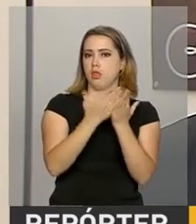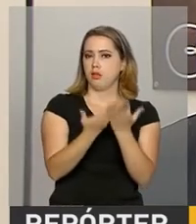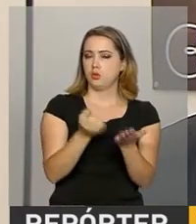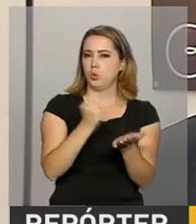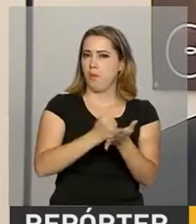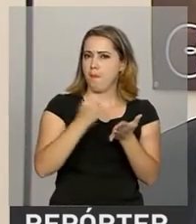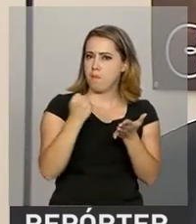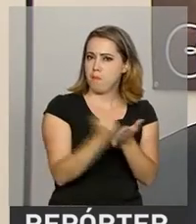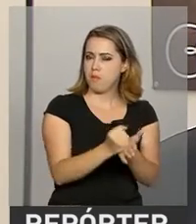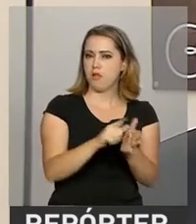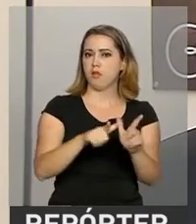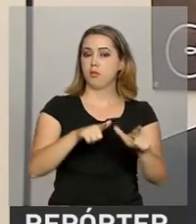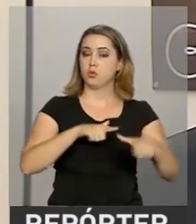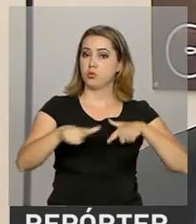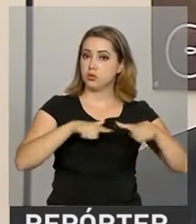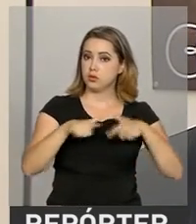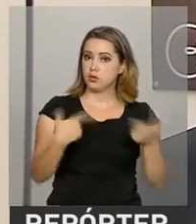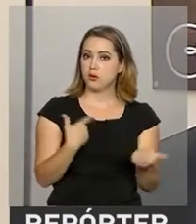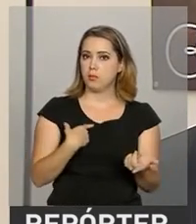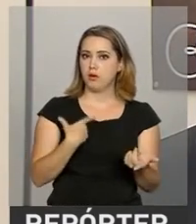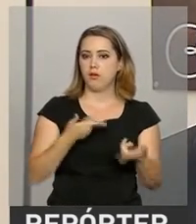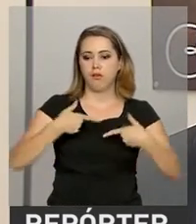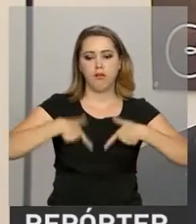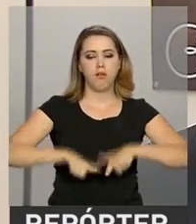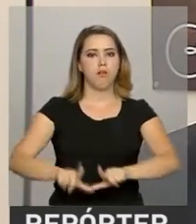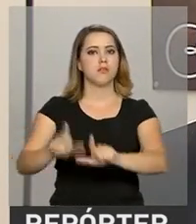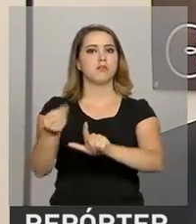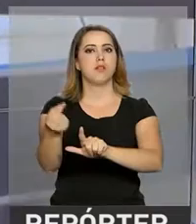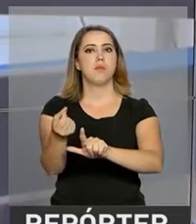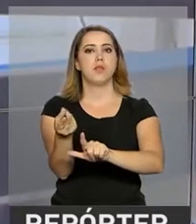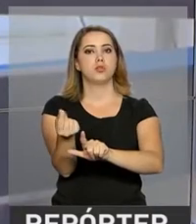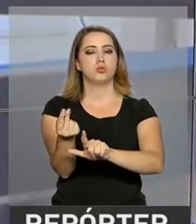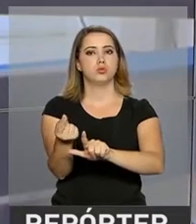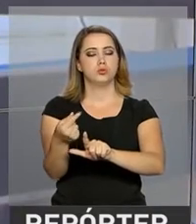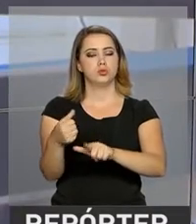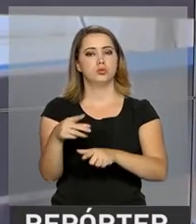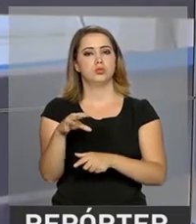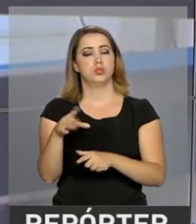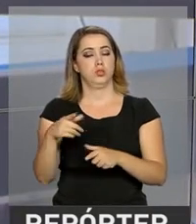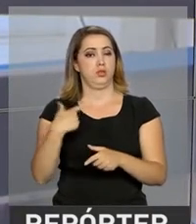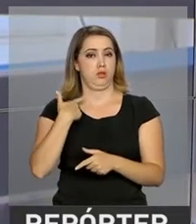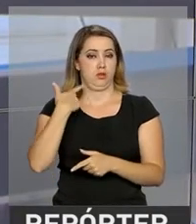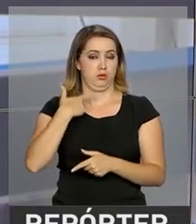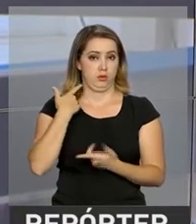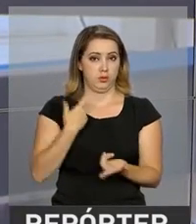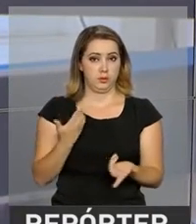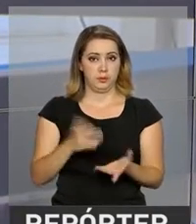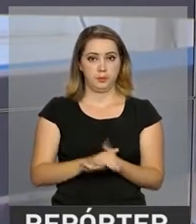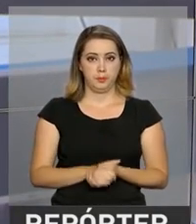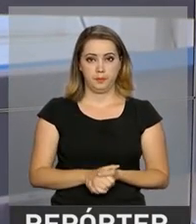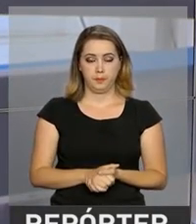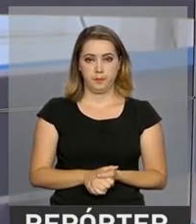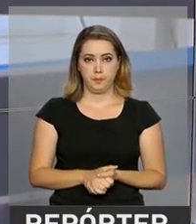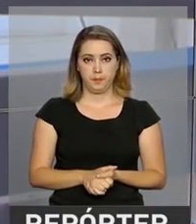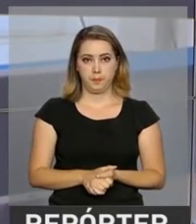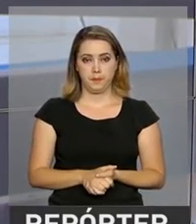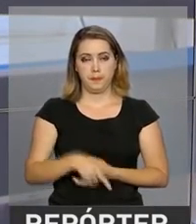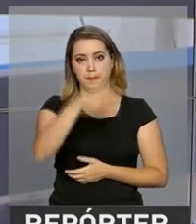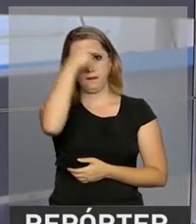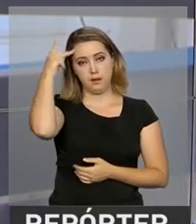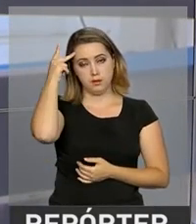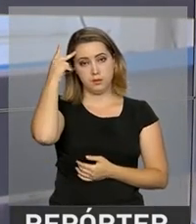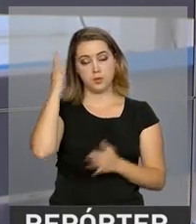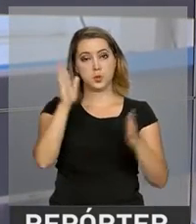é receber prêmios das loterias e olha só os jovens que moram no exterior e